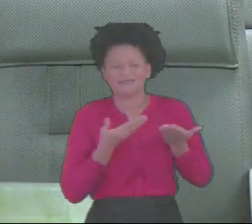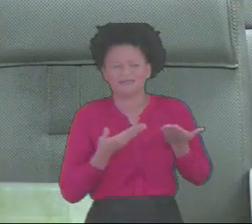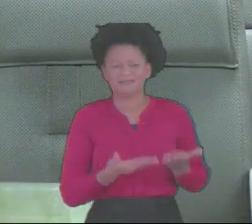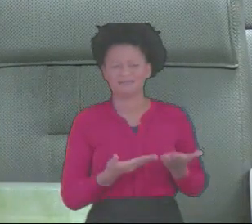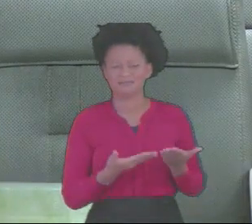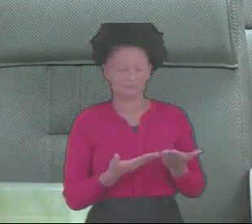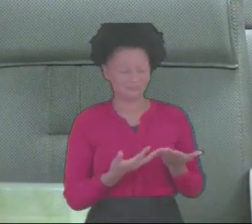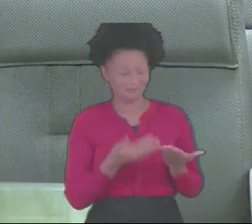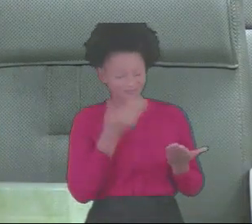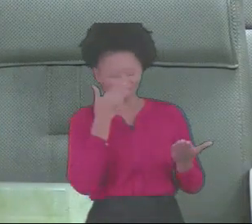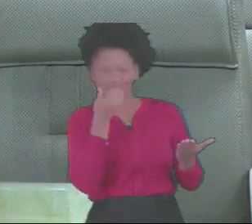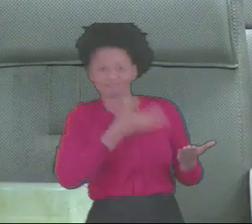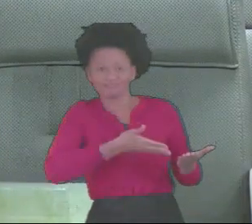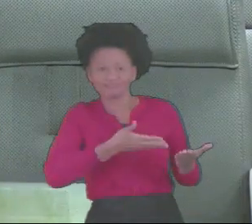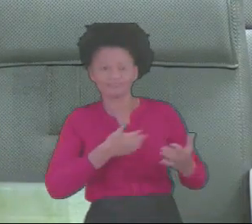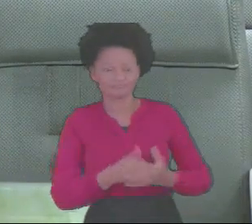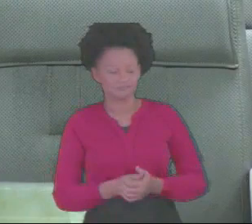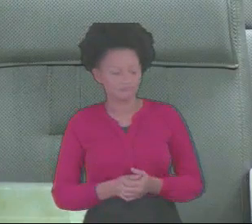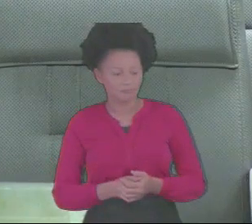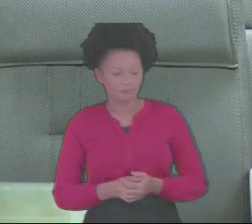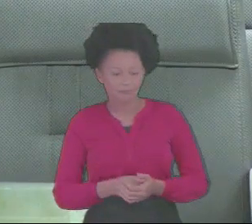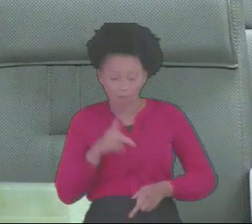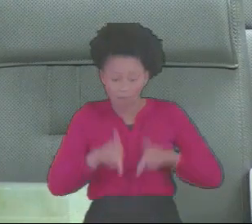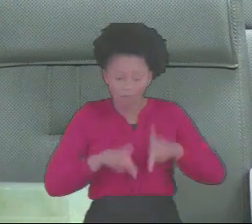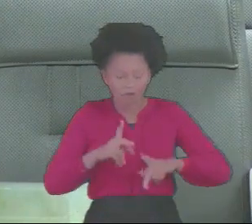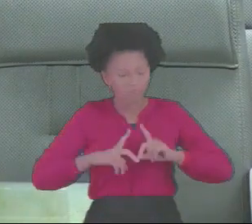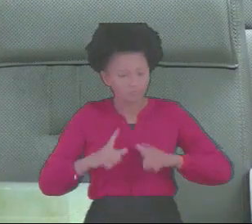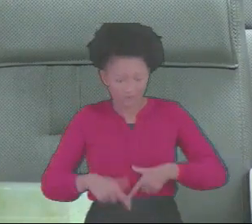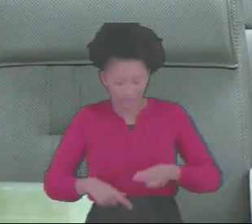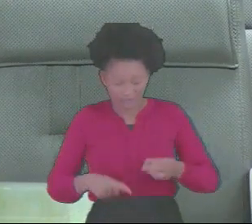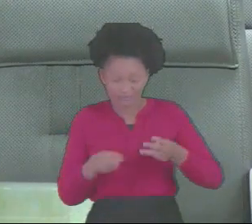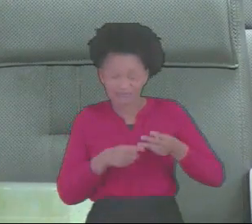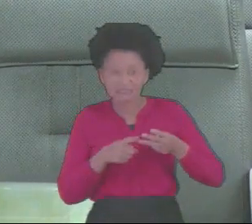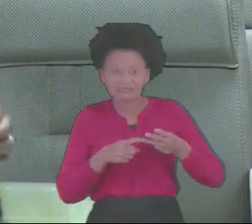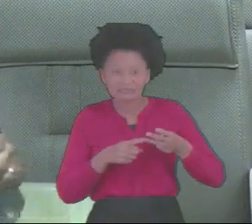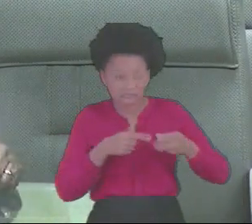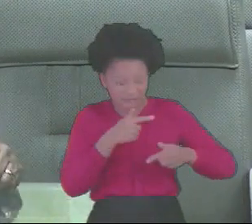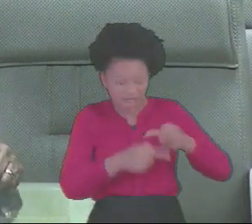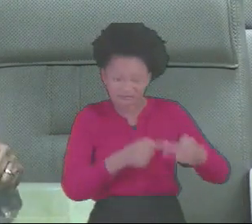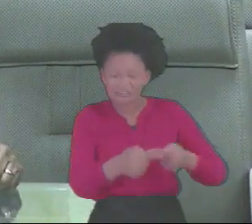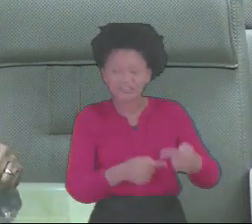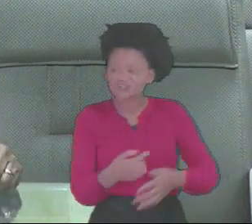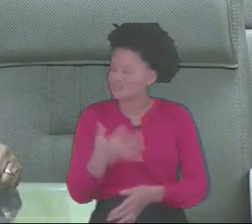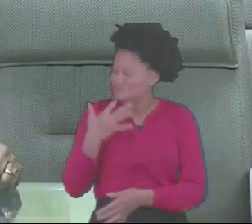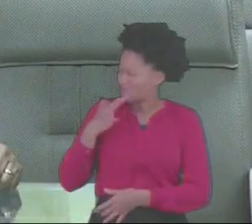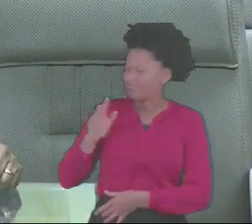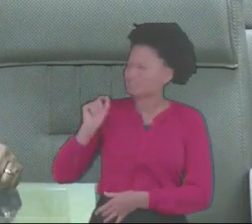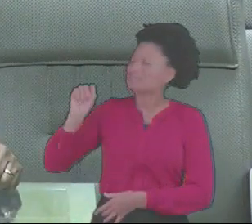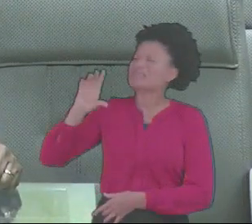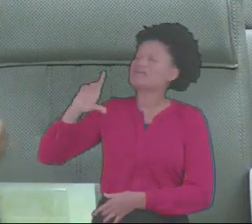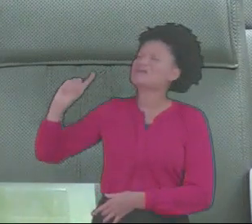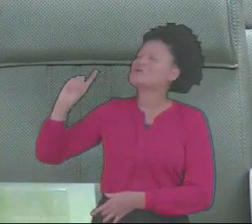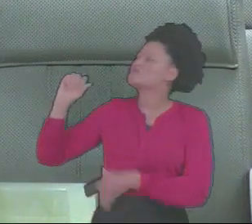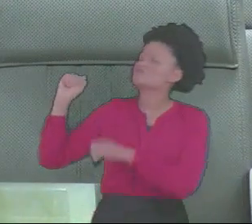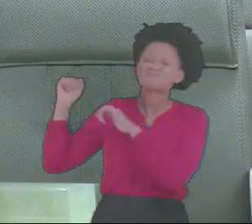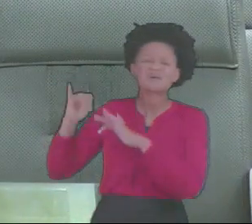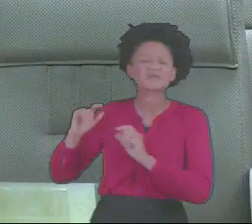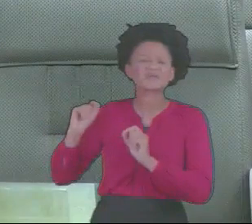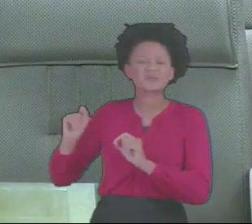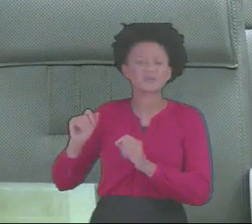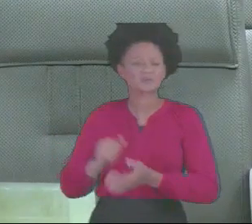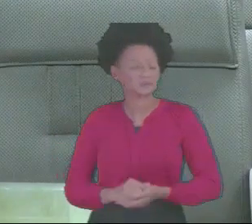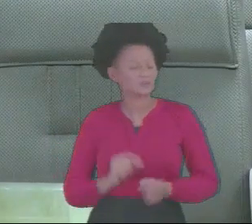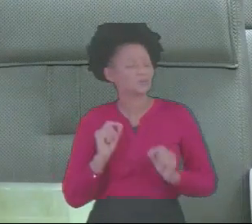e não reconheceram as benesses que Deus tinha feito a este povo e se